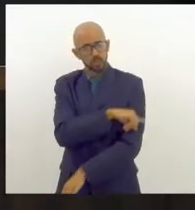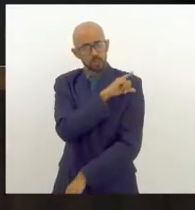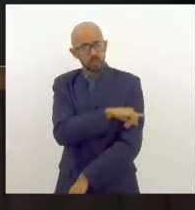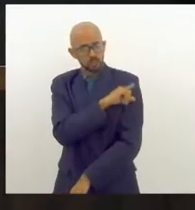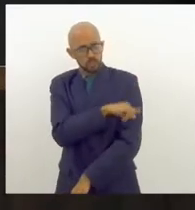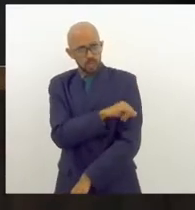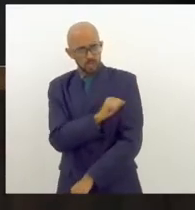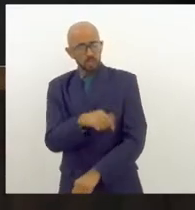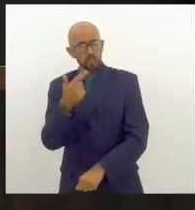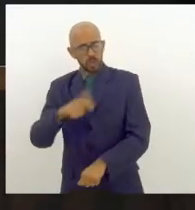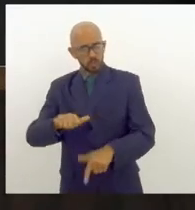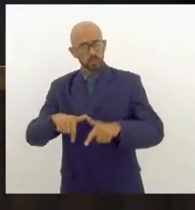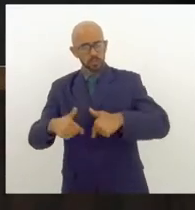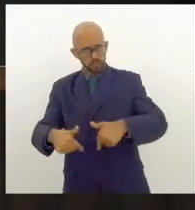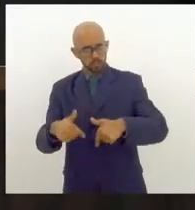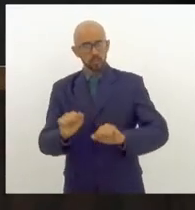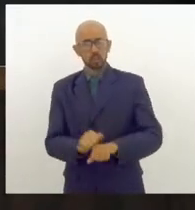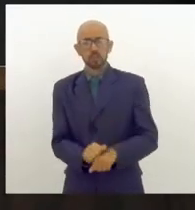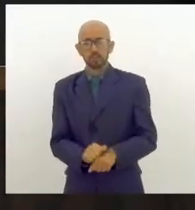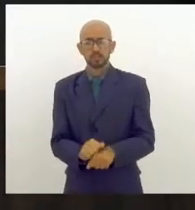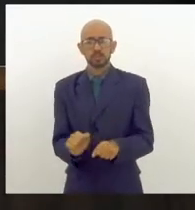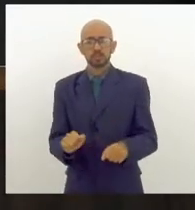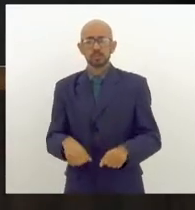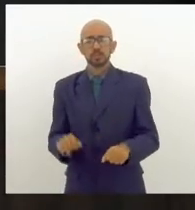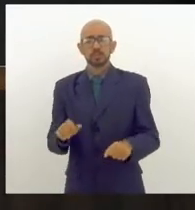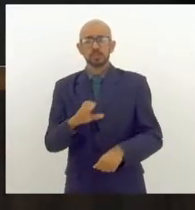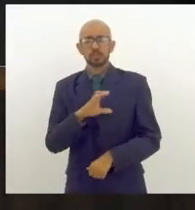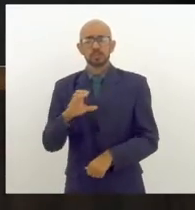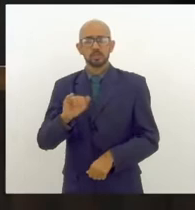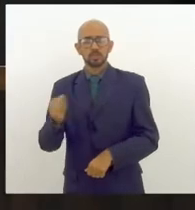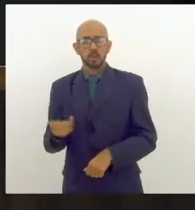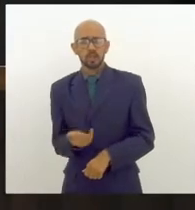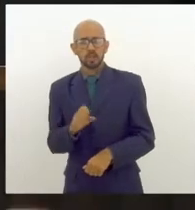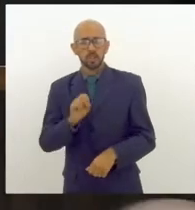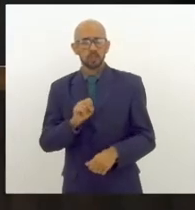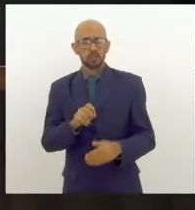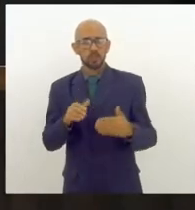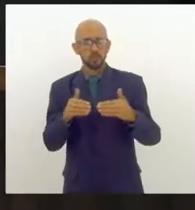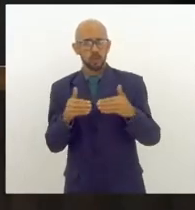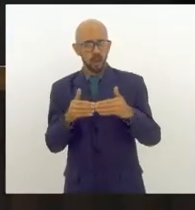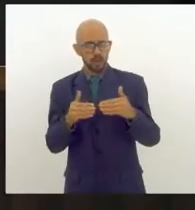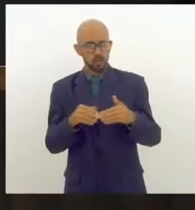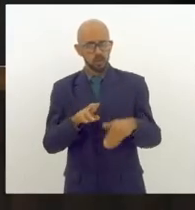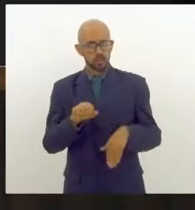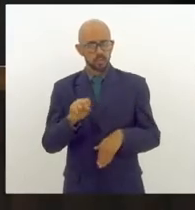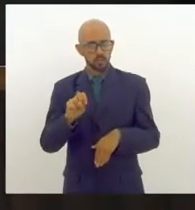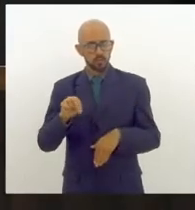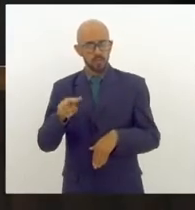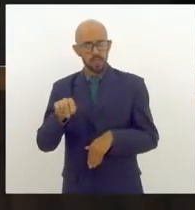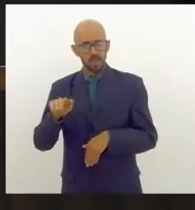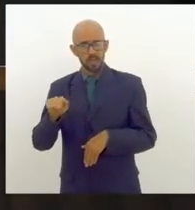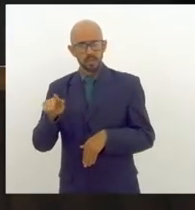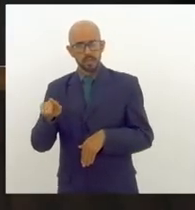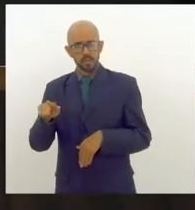providências. Parecida à Comissão de Indicação Legislativa, favorável, relator deputado Rosenberg Reis.